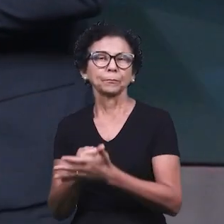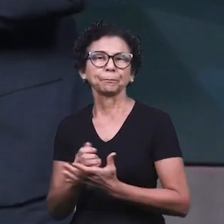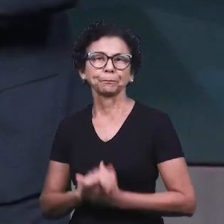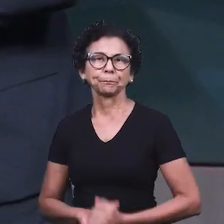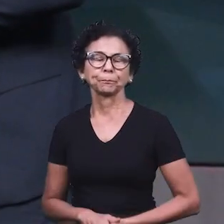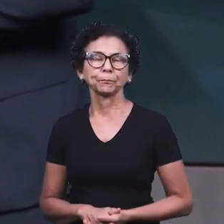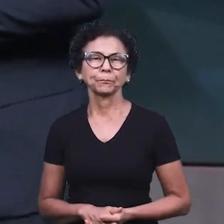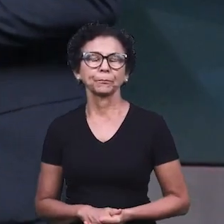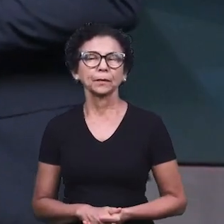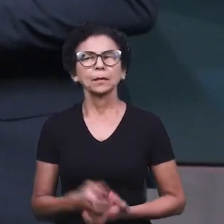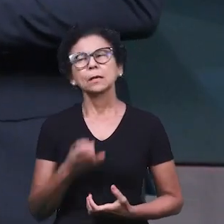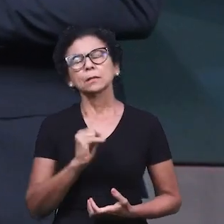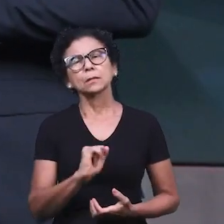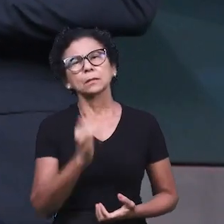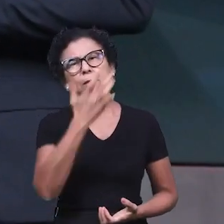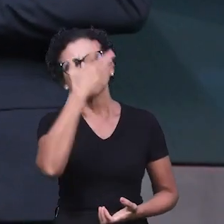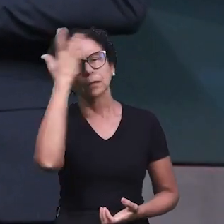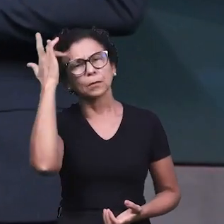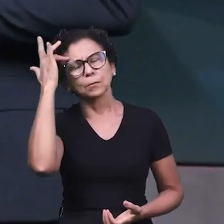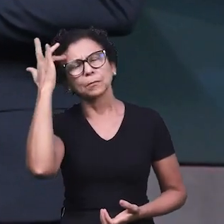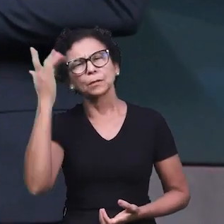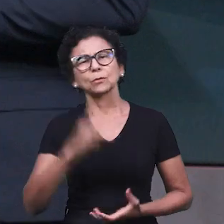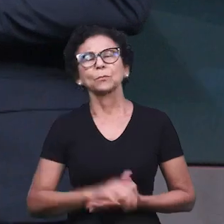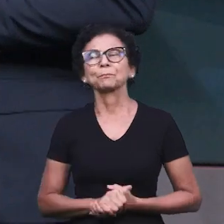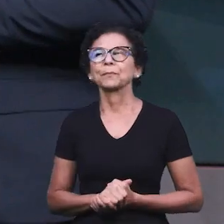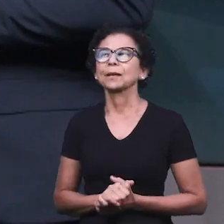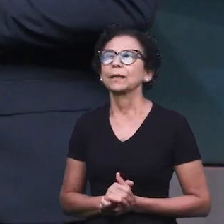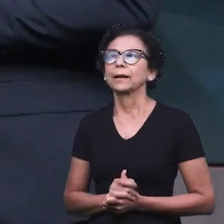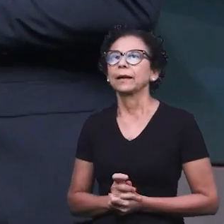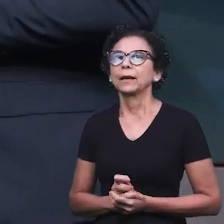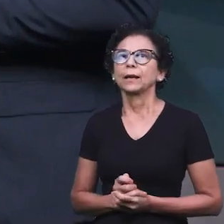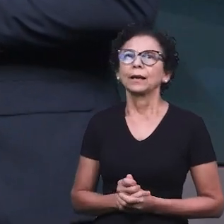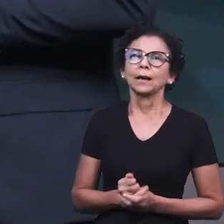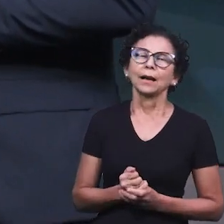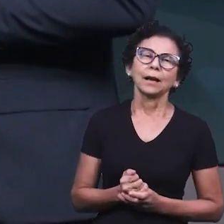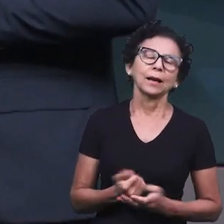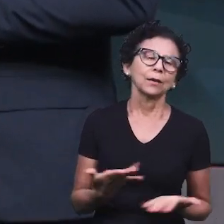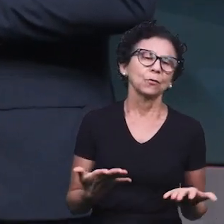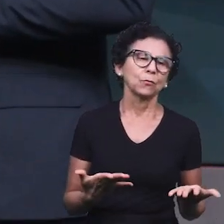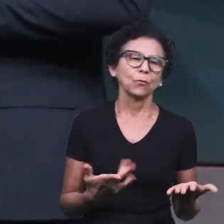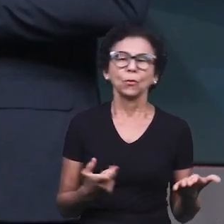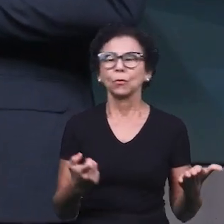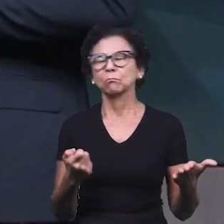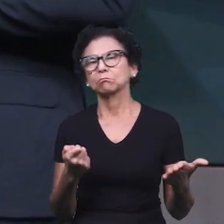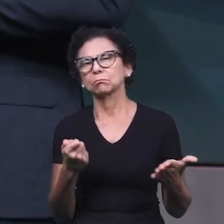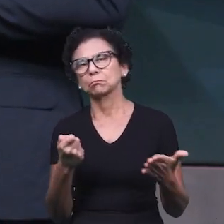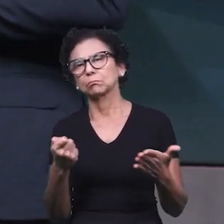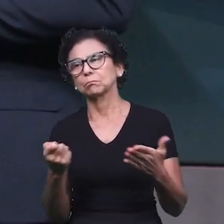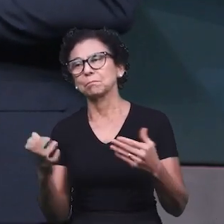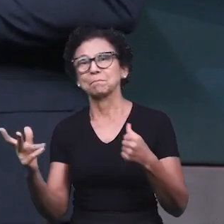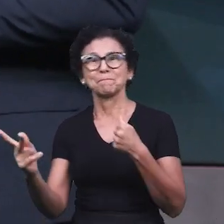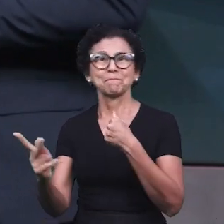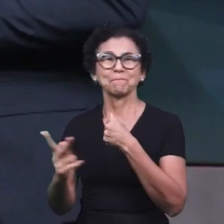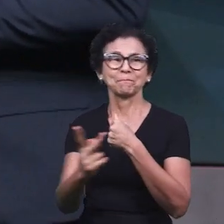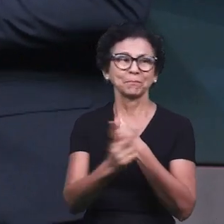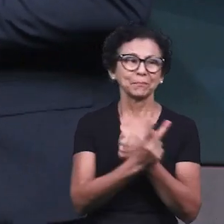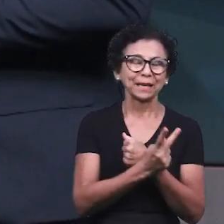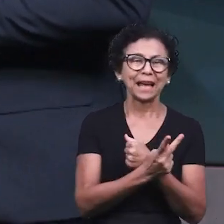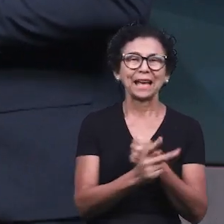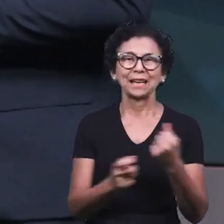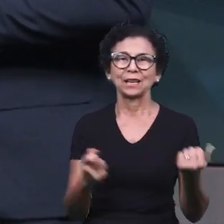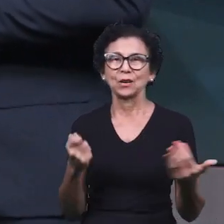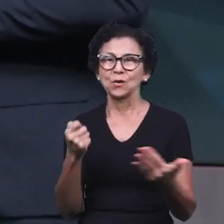pessoa vai lá, de toda boa fé, contrai uma dívida, seja por um empréstimo, seja pela aquisição